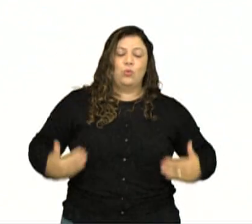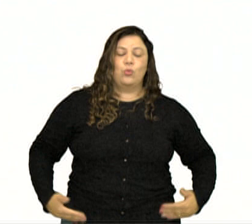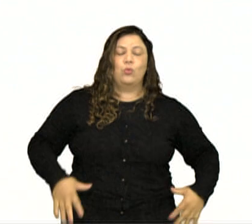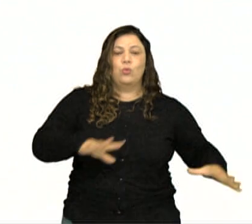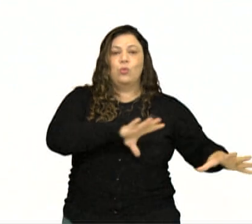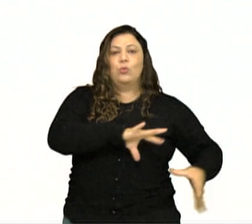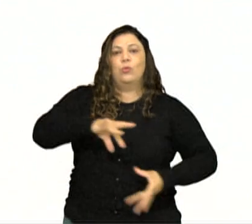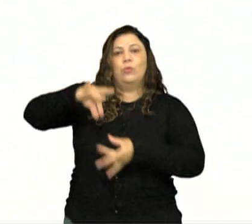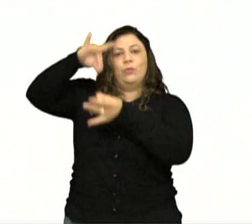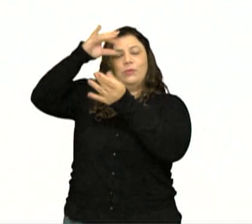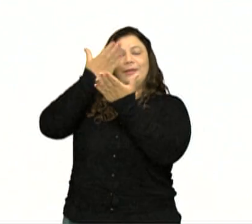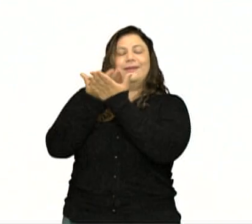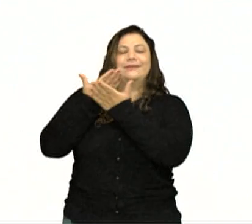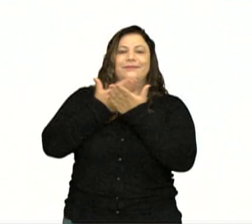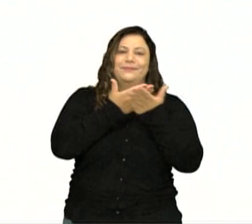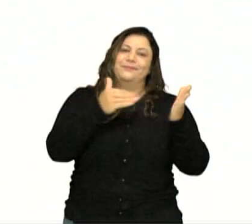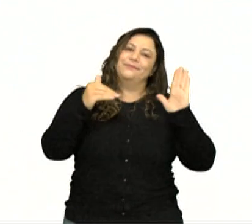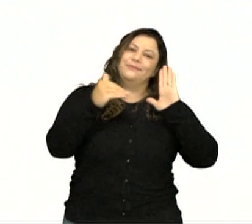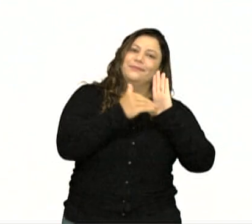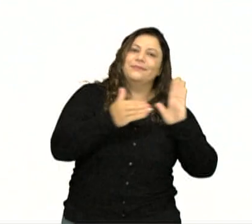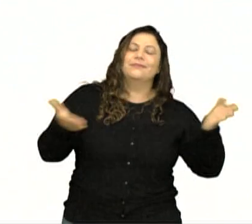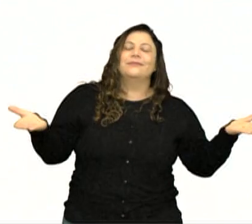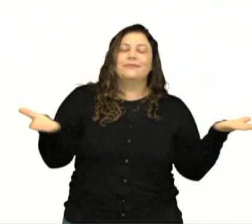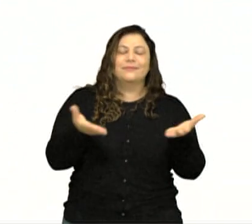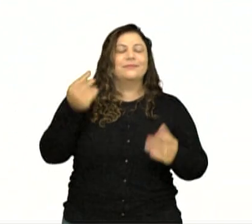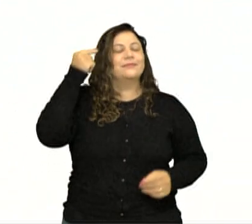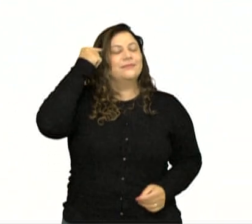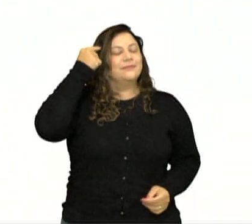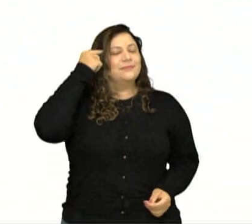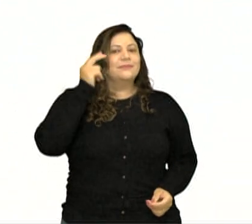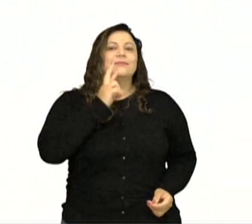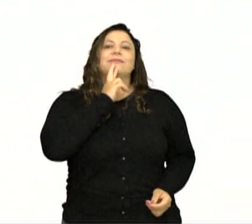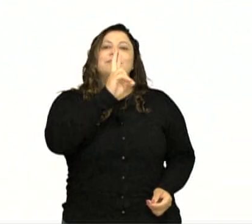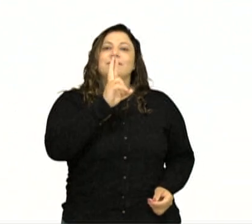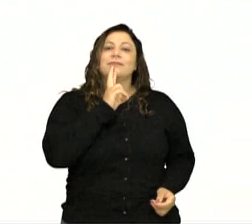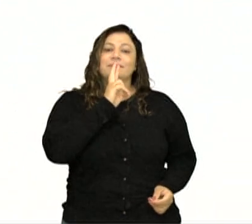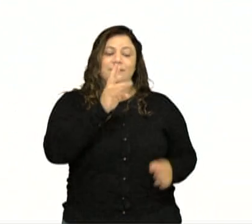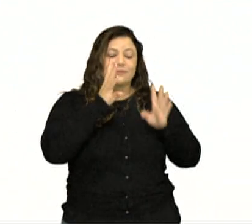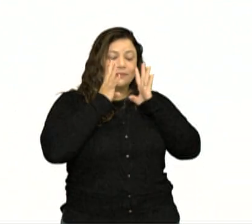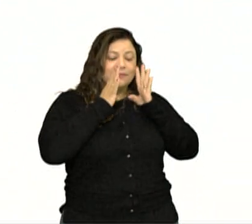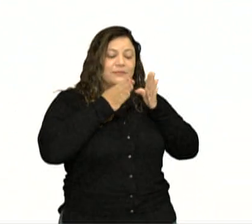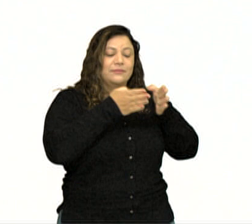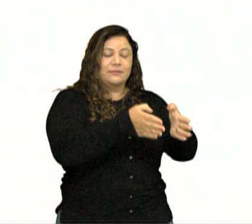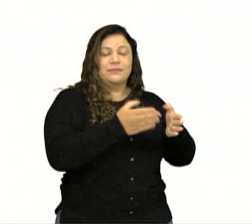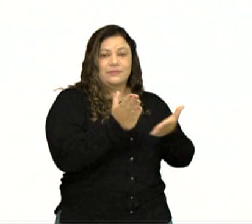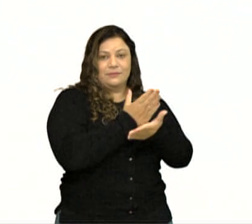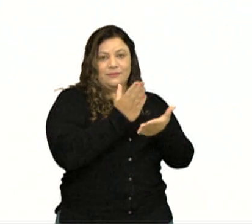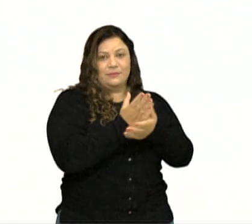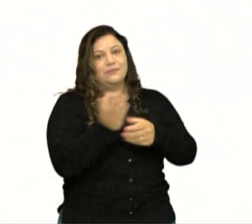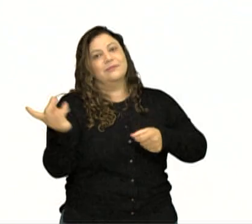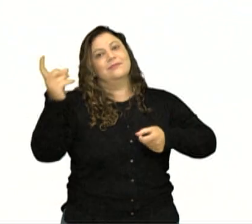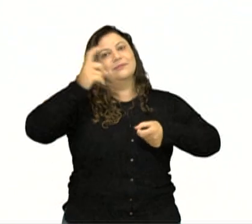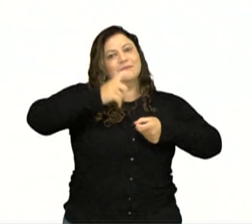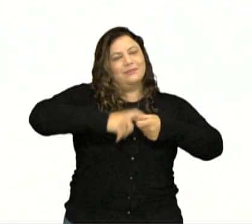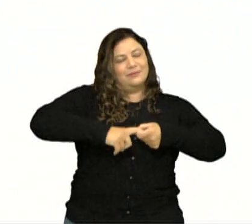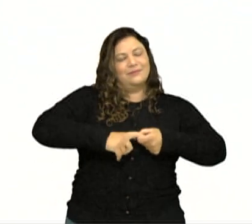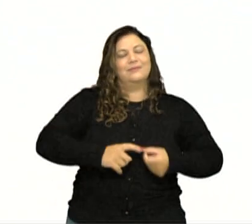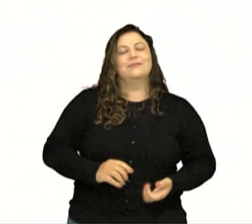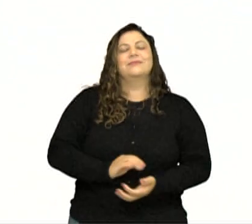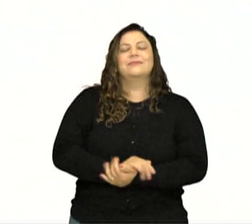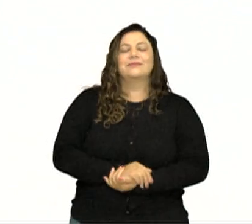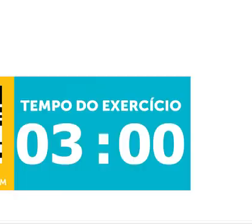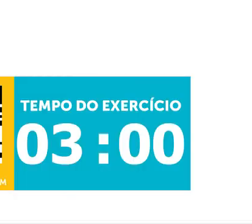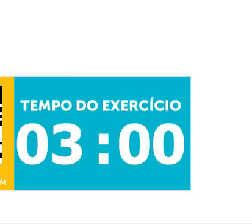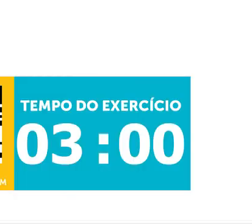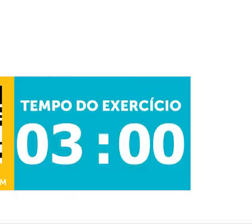nós estudamos até agora. Pensem um pouquinho, respondam atentamente no caderno, já retornamos com uma sugestão de resposta.